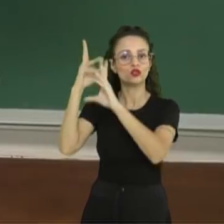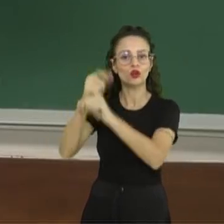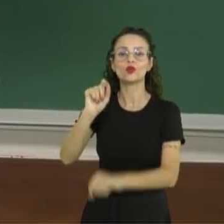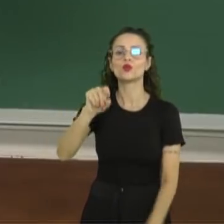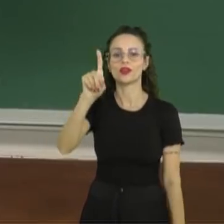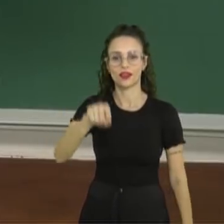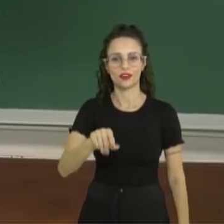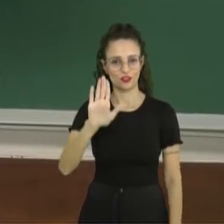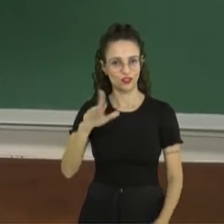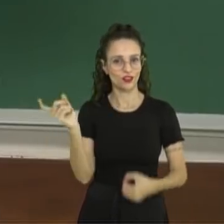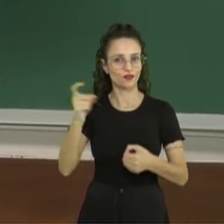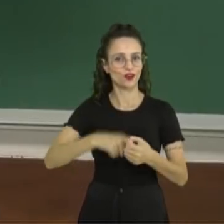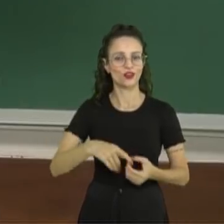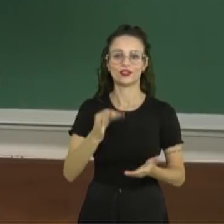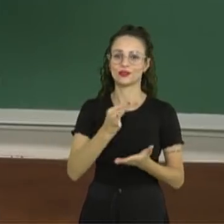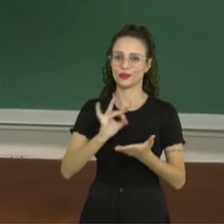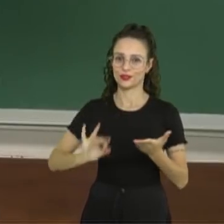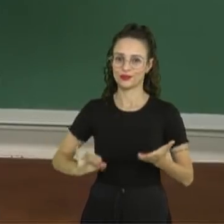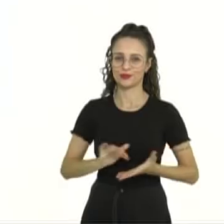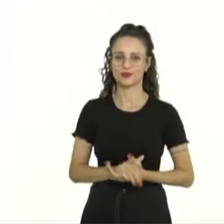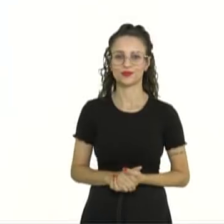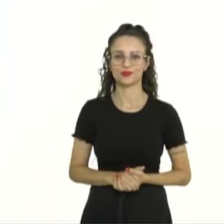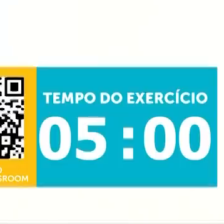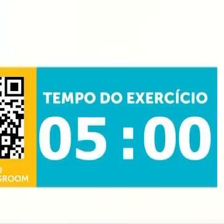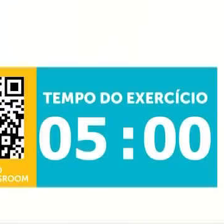Daqui a pouquinho voltamos. Corrigimos juntos.